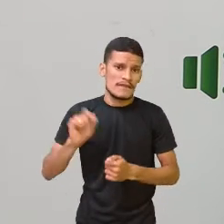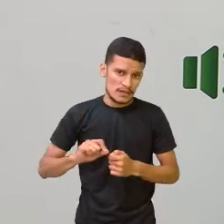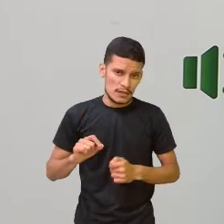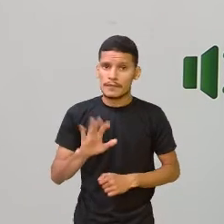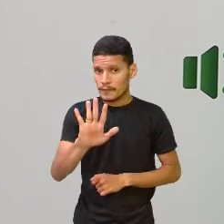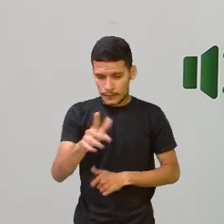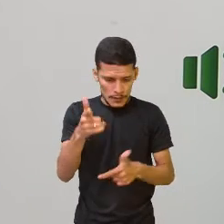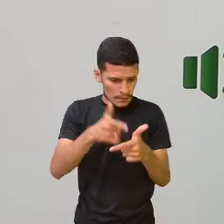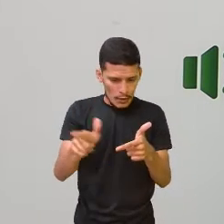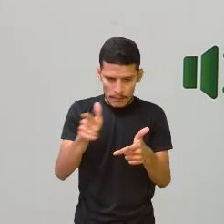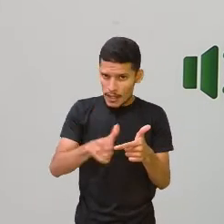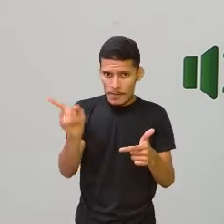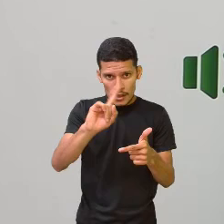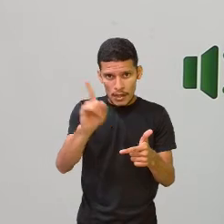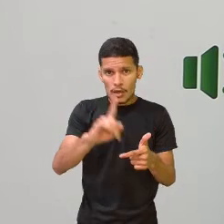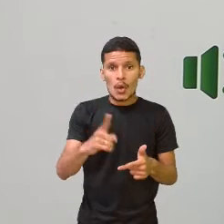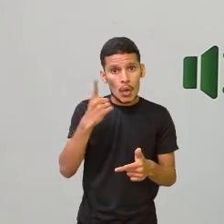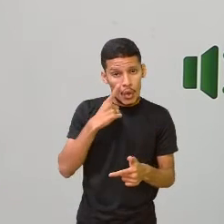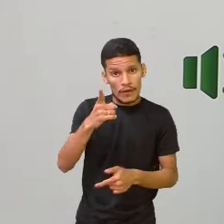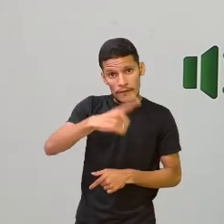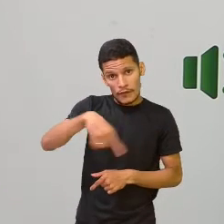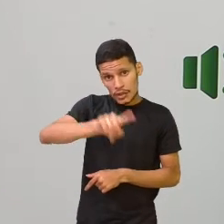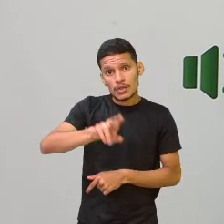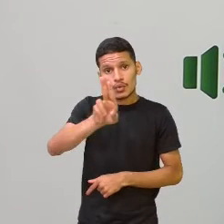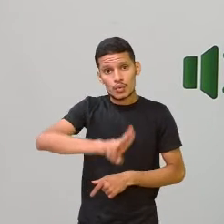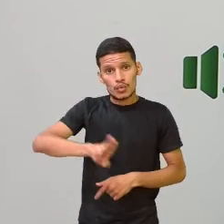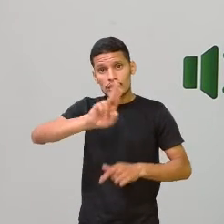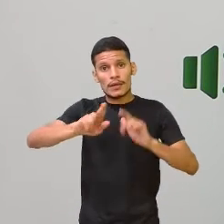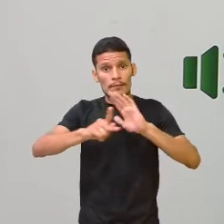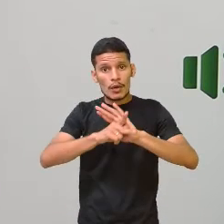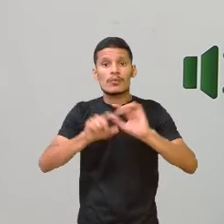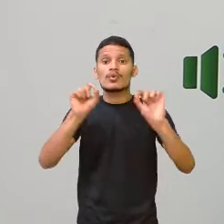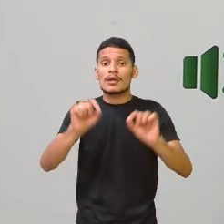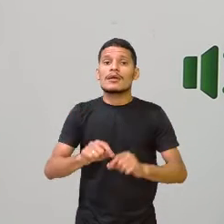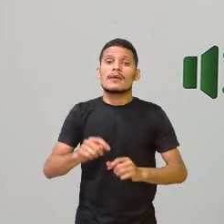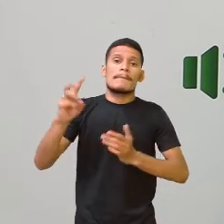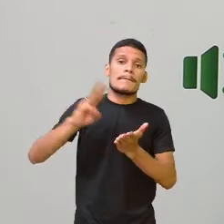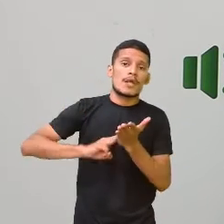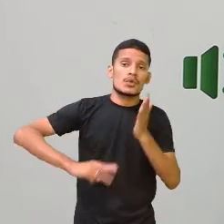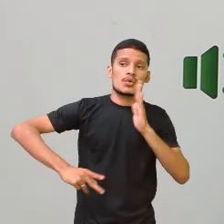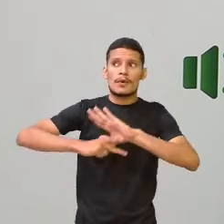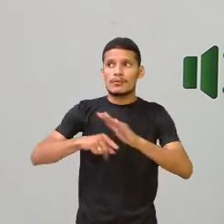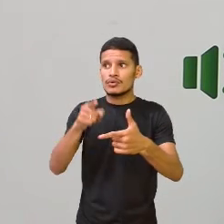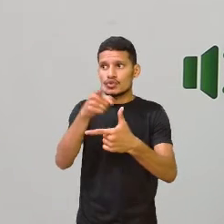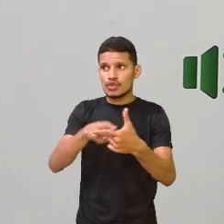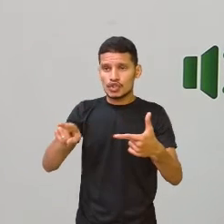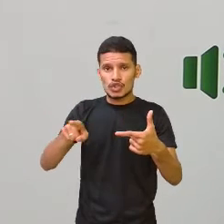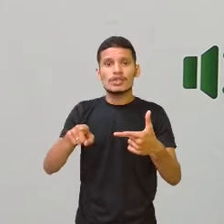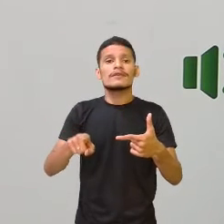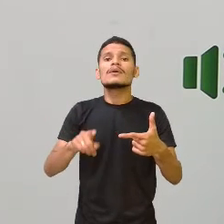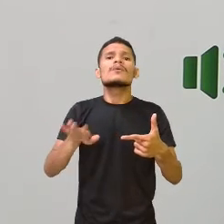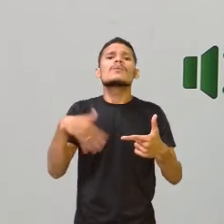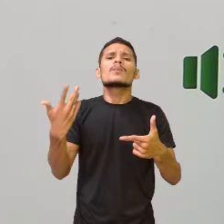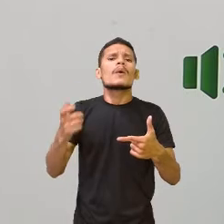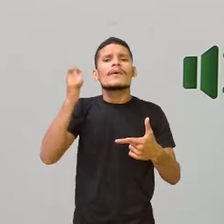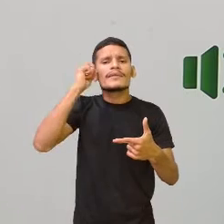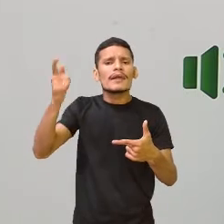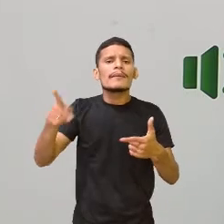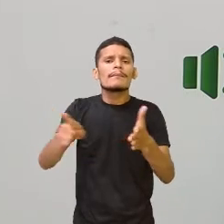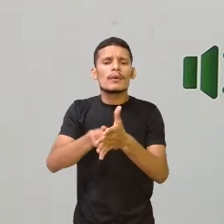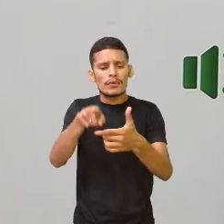Sem problema nenhum. Você vai utilizar o método da chave. Qual é a ideia do método da